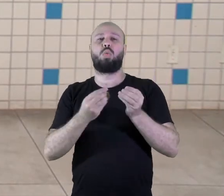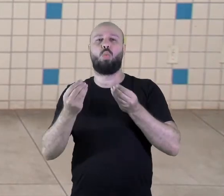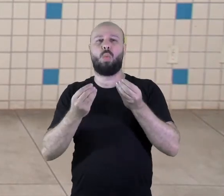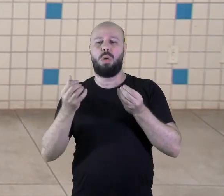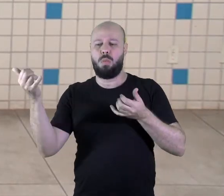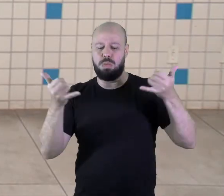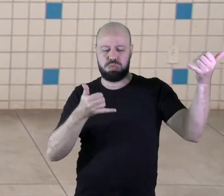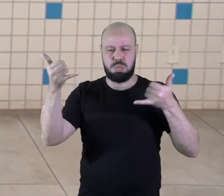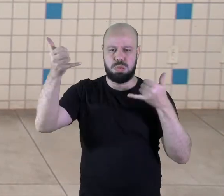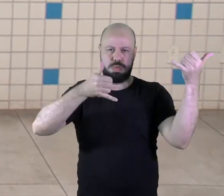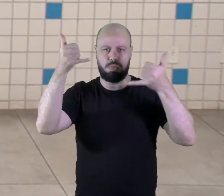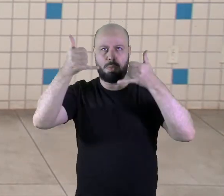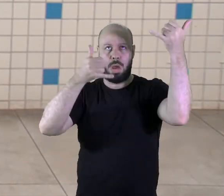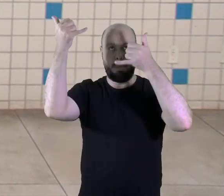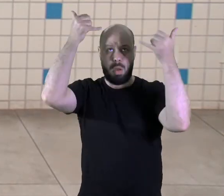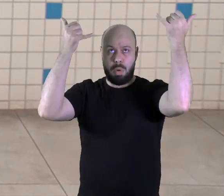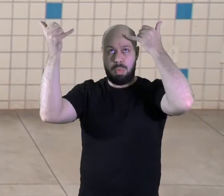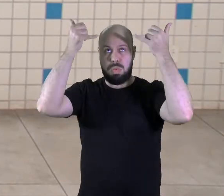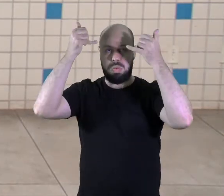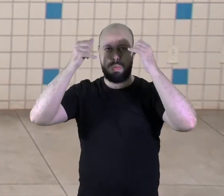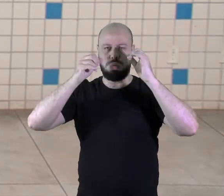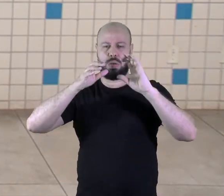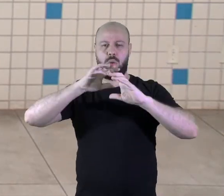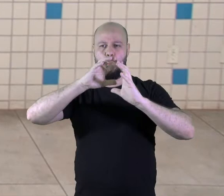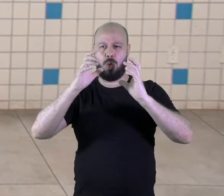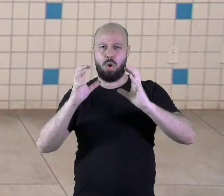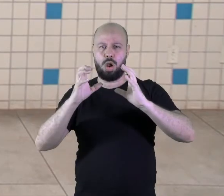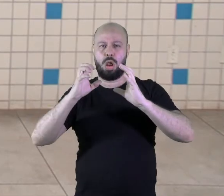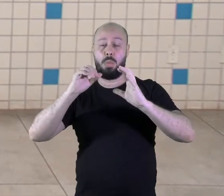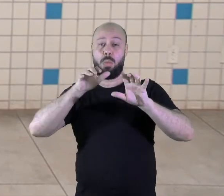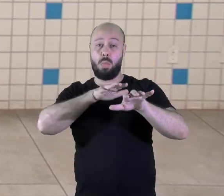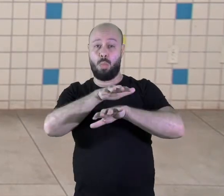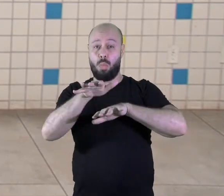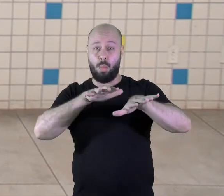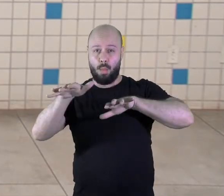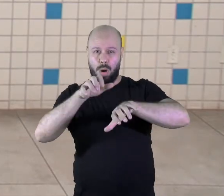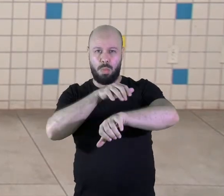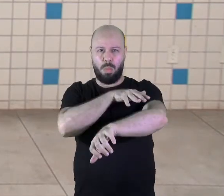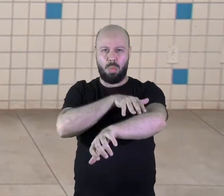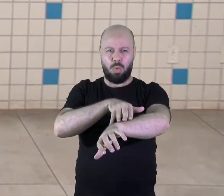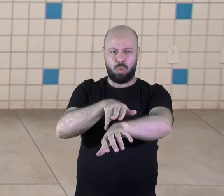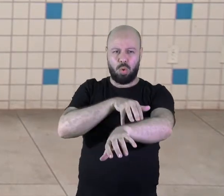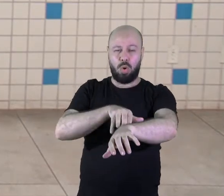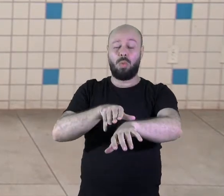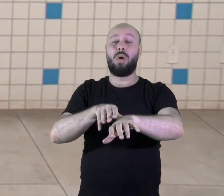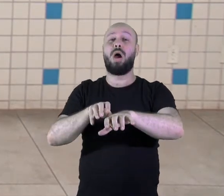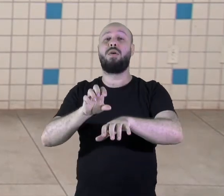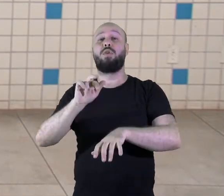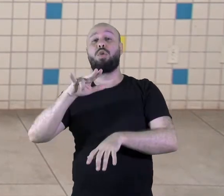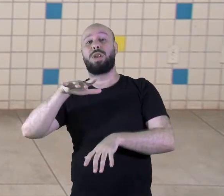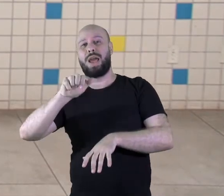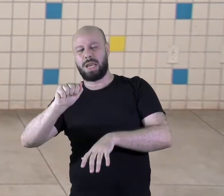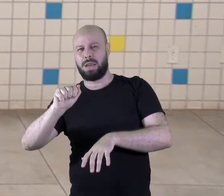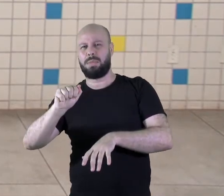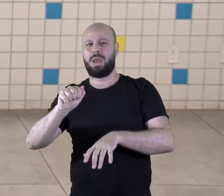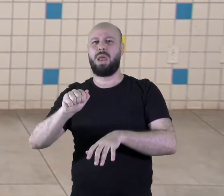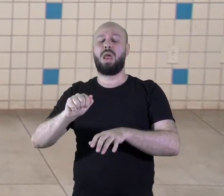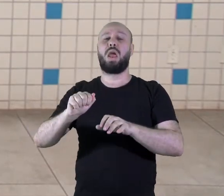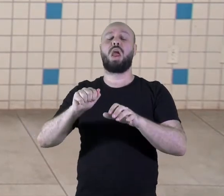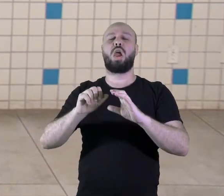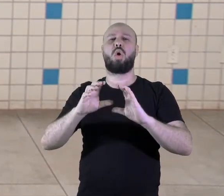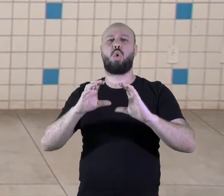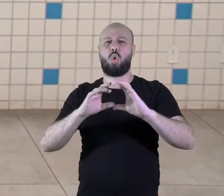partes do sistema nervoso. O córtex motor é responsável pelas ações voluntárias e o córtex de associação